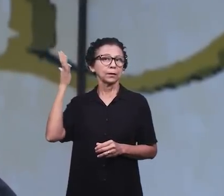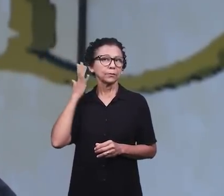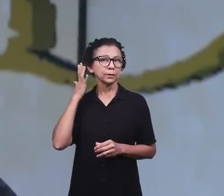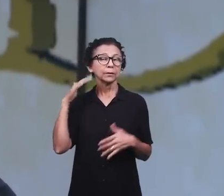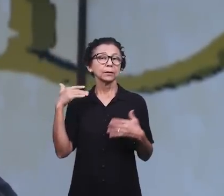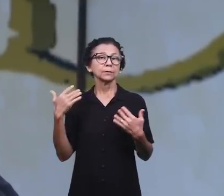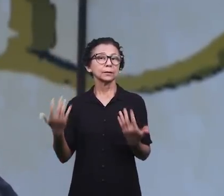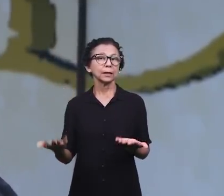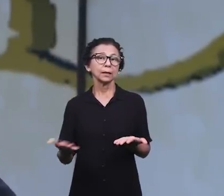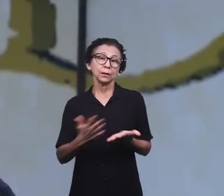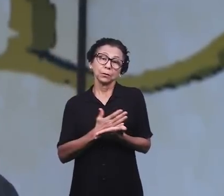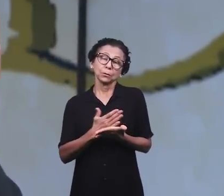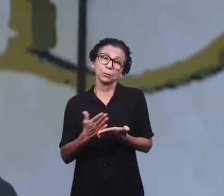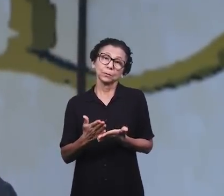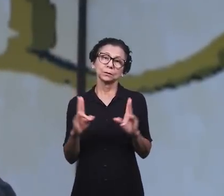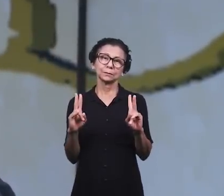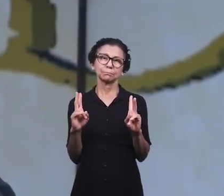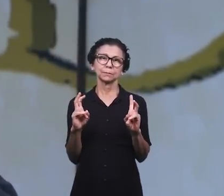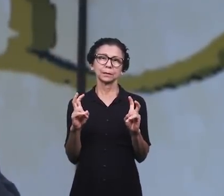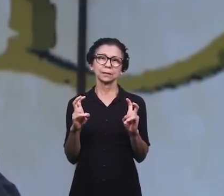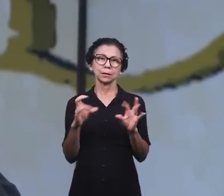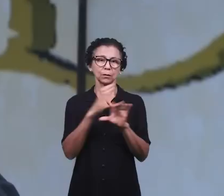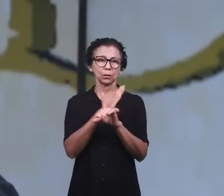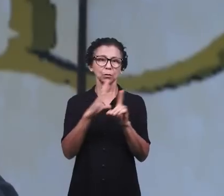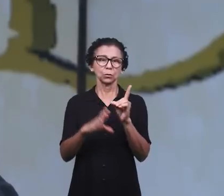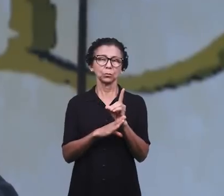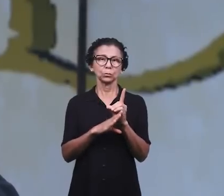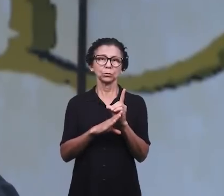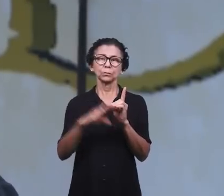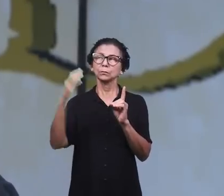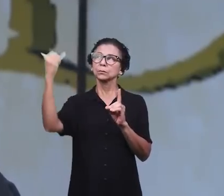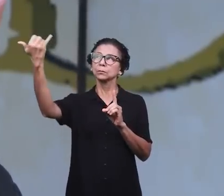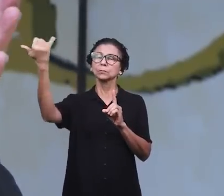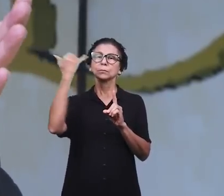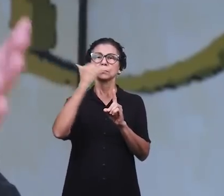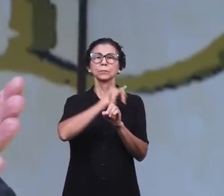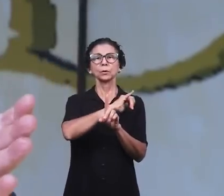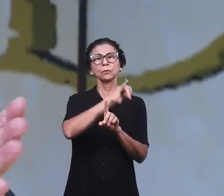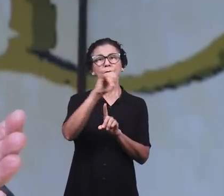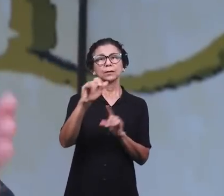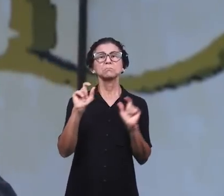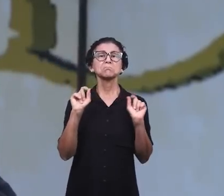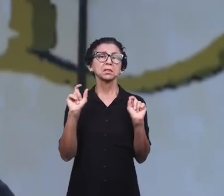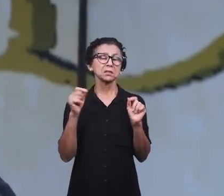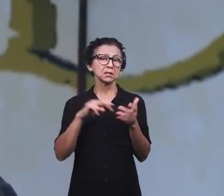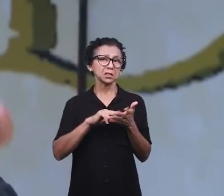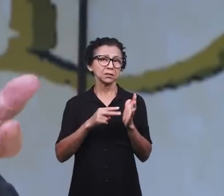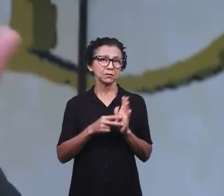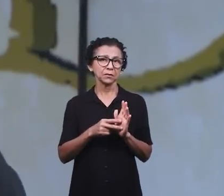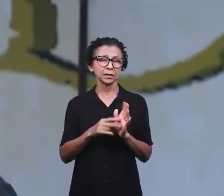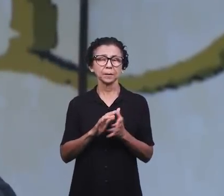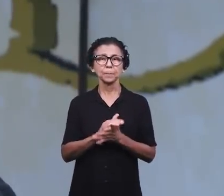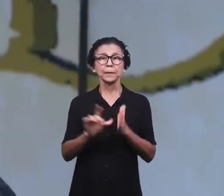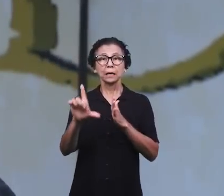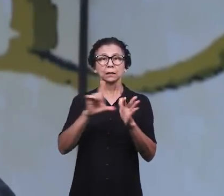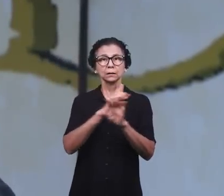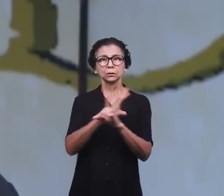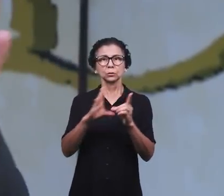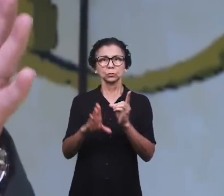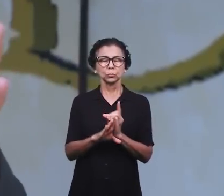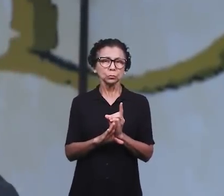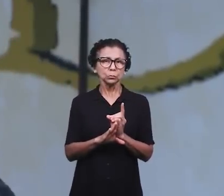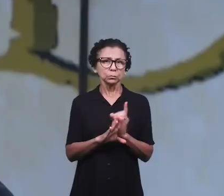surgiu a expressão culto profético, que é relacionada a uma reunião prévia ou preparatória do